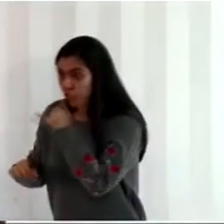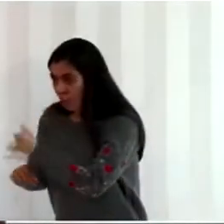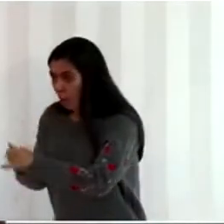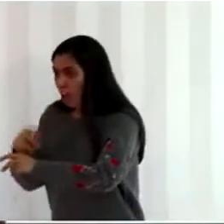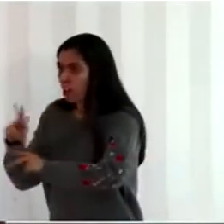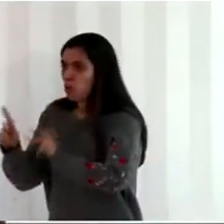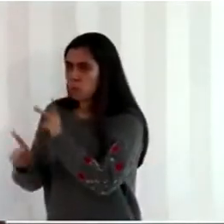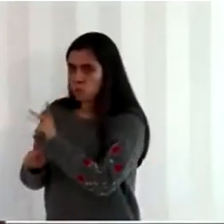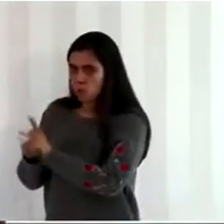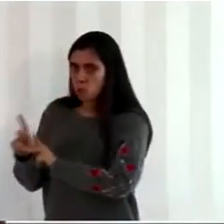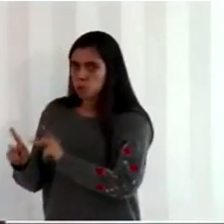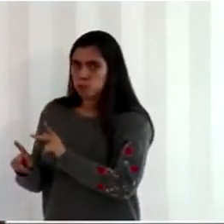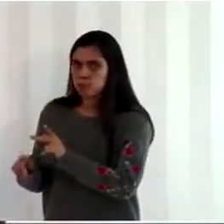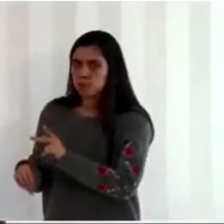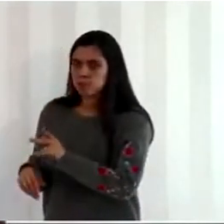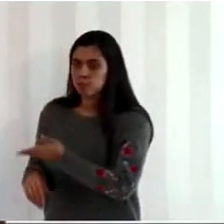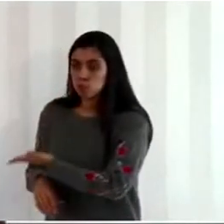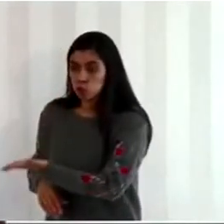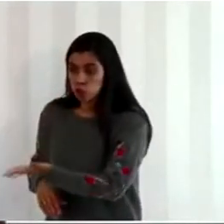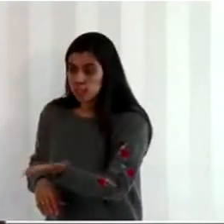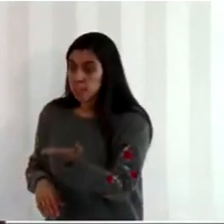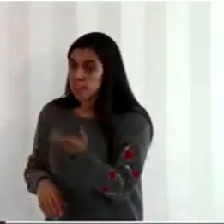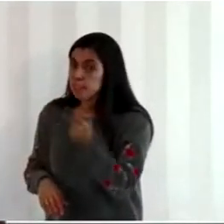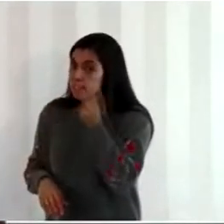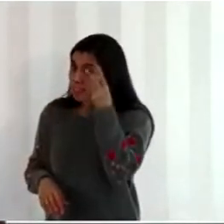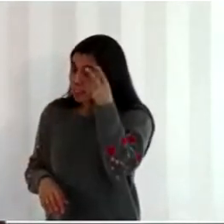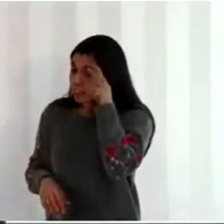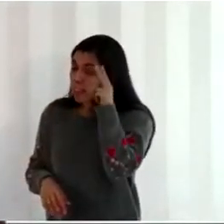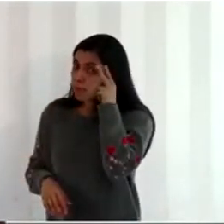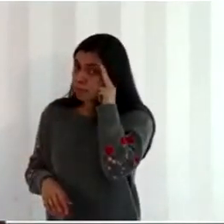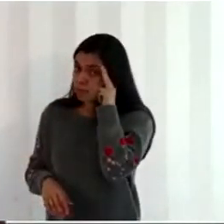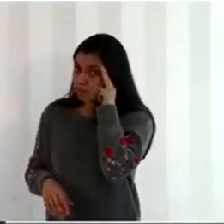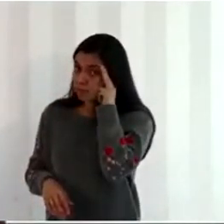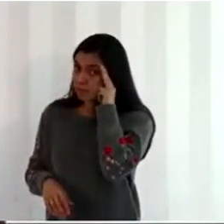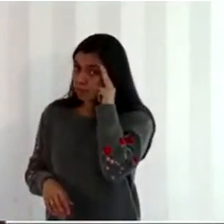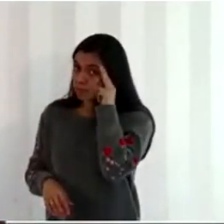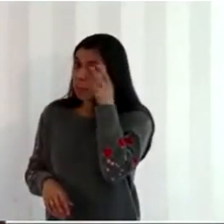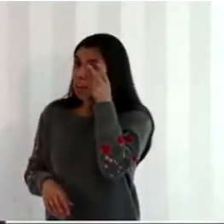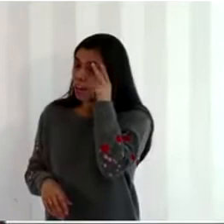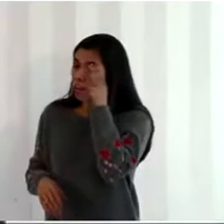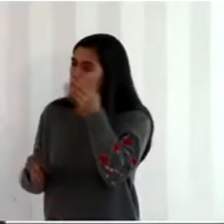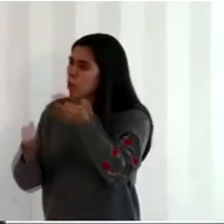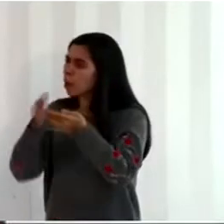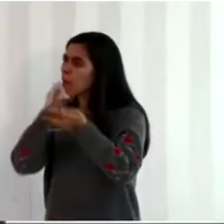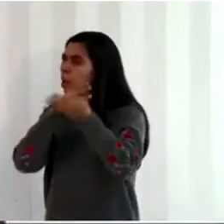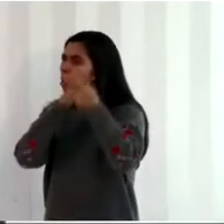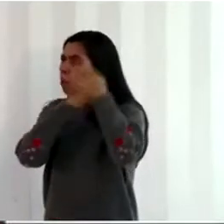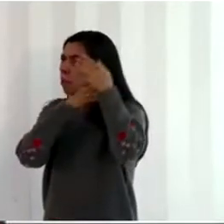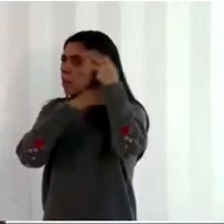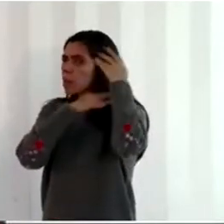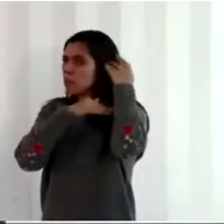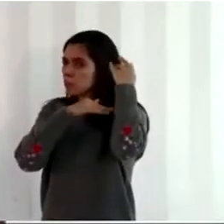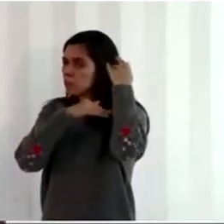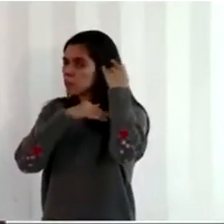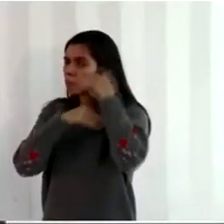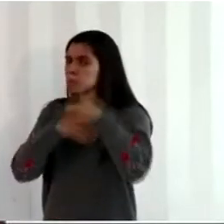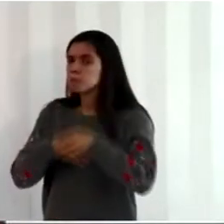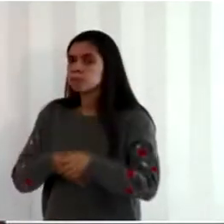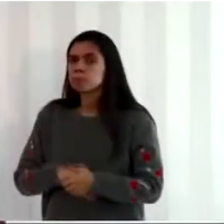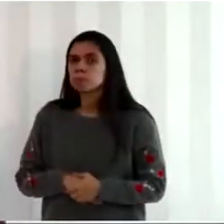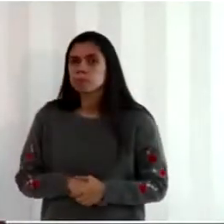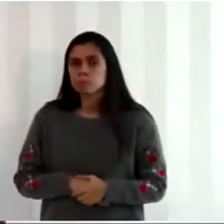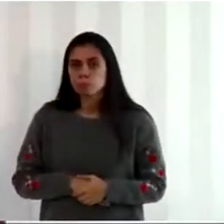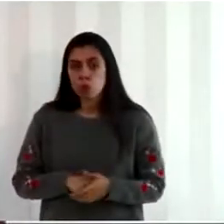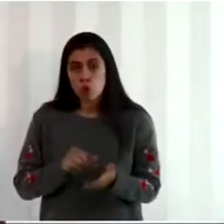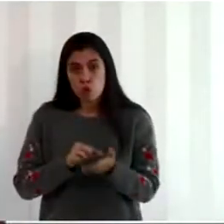deles obedecerem ao profeta e construir o templo. Então aqui houve uma retrospectiva. Do versículo 10 ao 17,